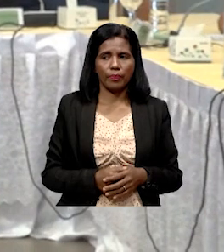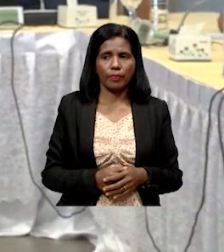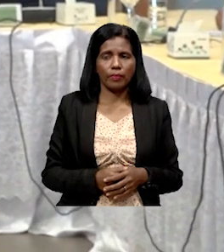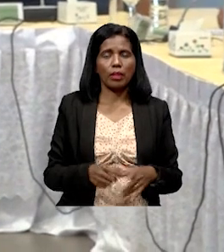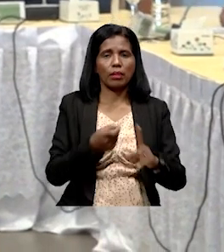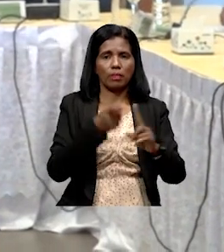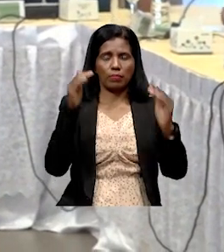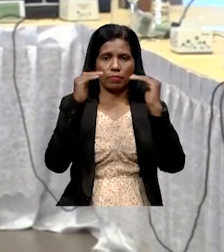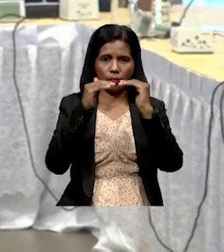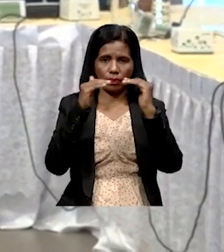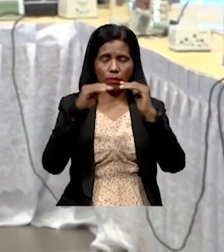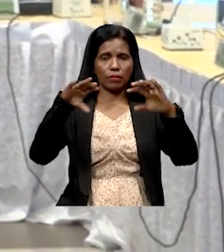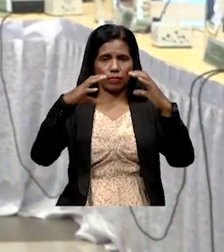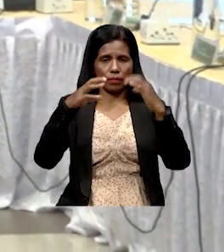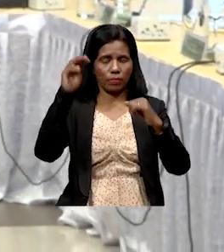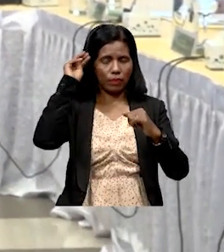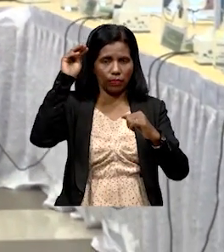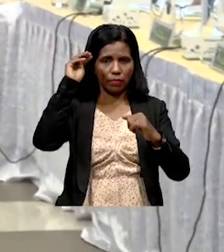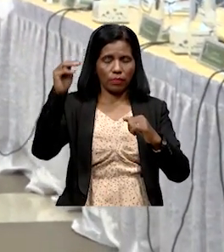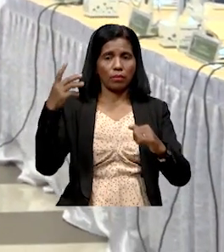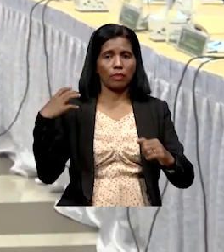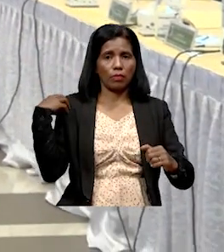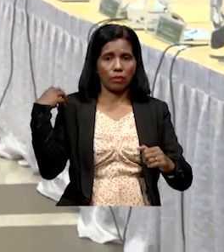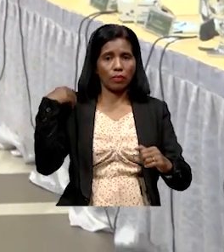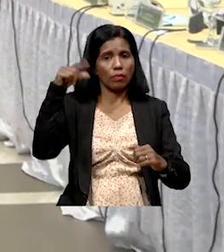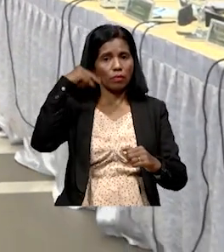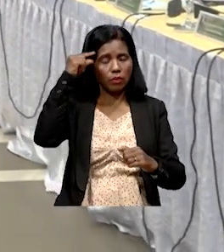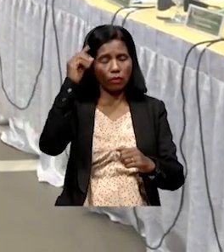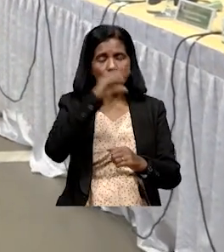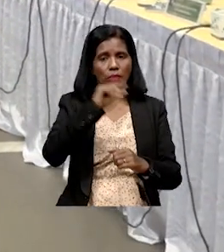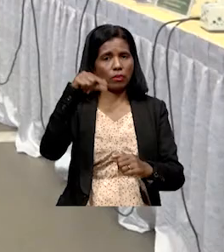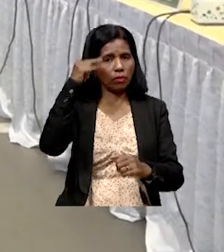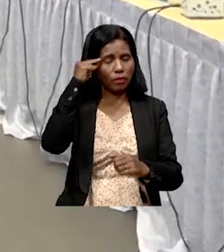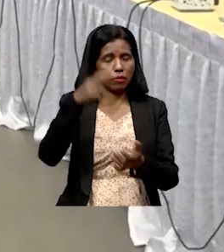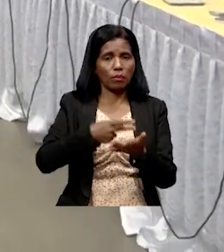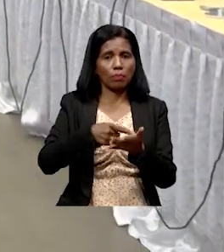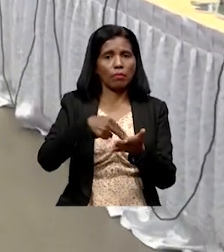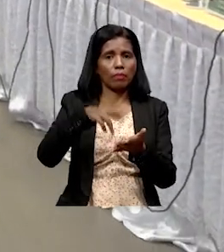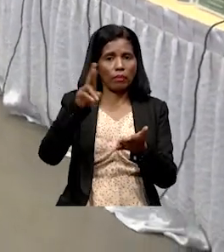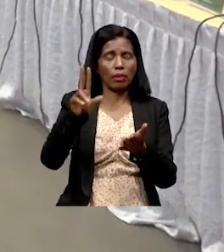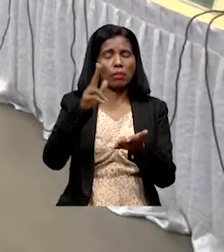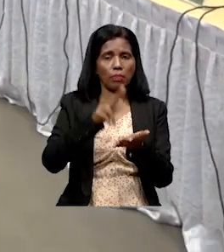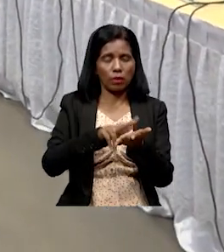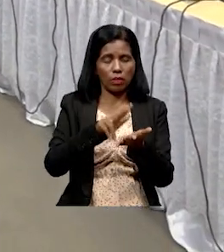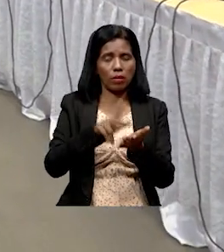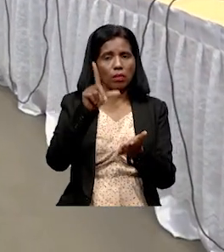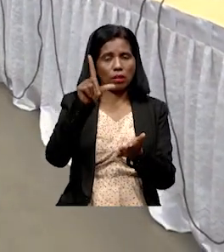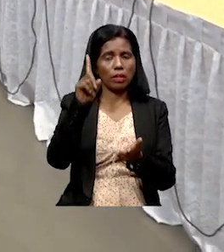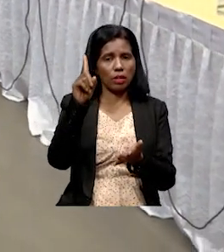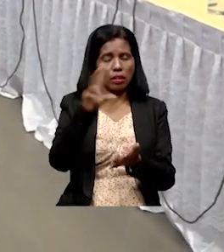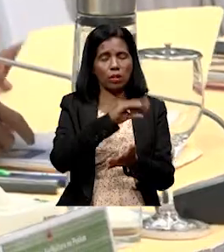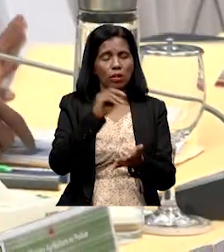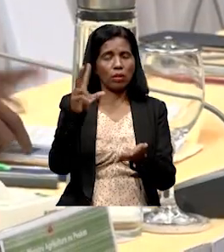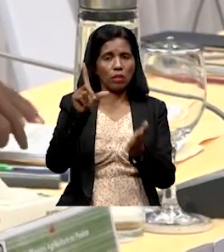Lihusi reunião com o Conselho Ministro e o Palácio Governo dele, quarta-ne, Governo aprova projeto de decreto-lei ida no decreto Governo Rua. Ia ambito